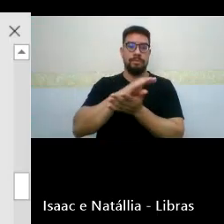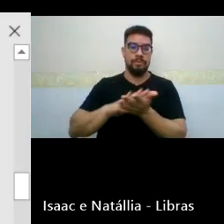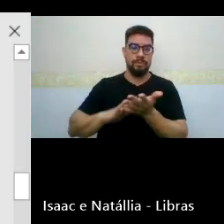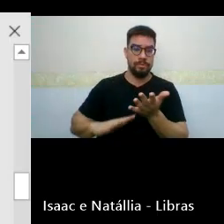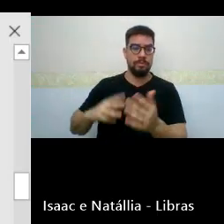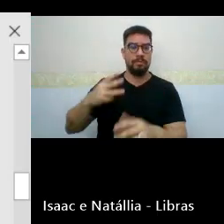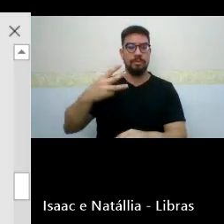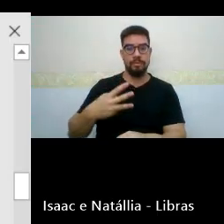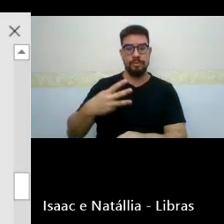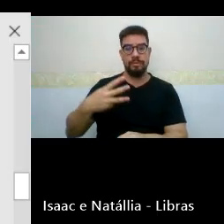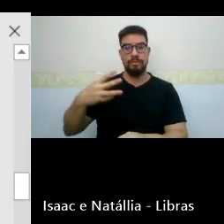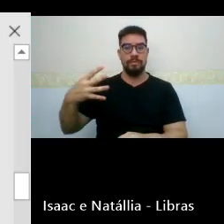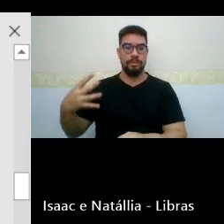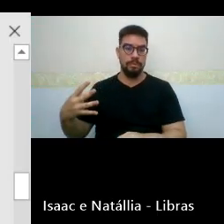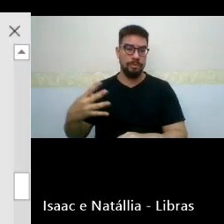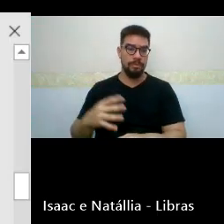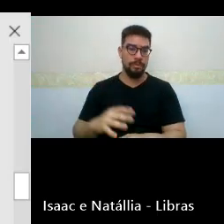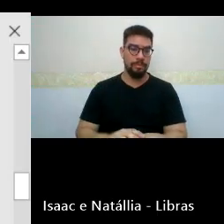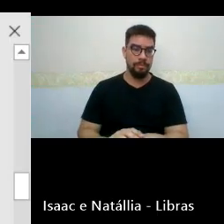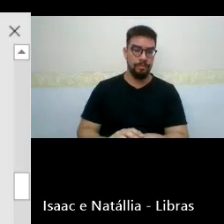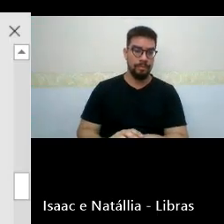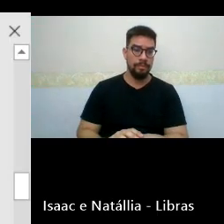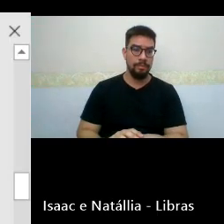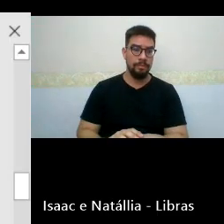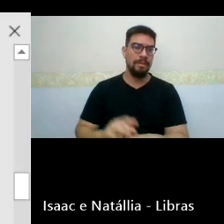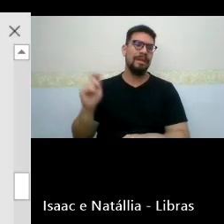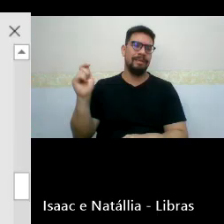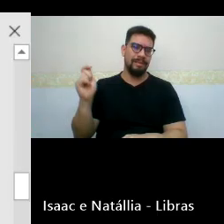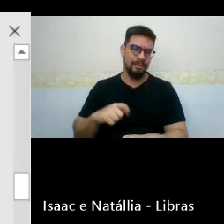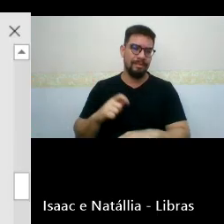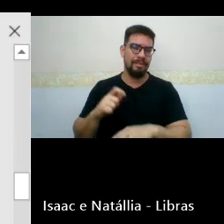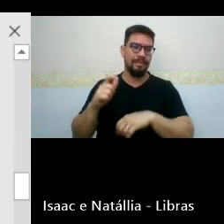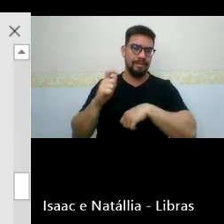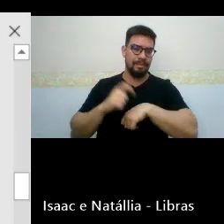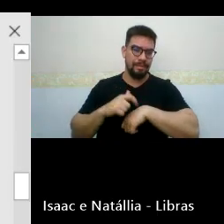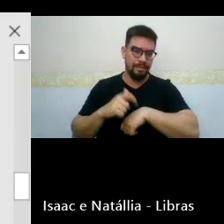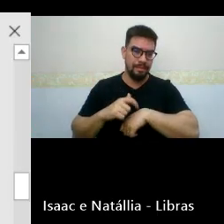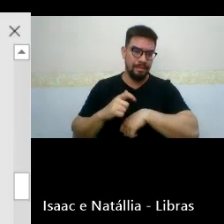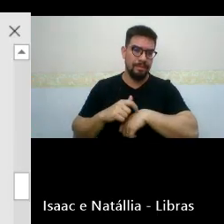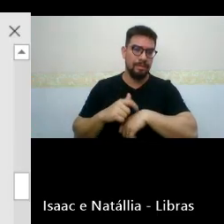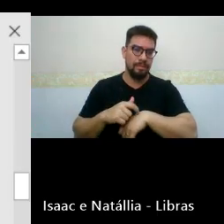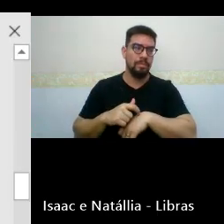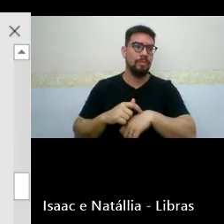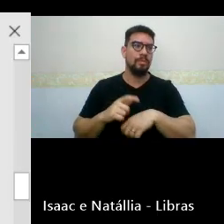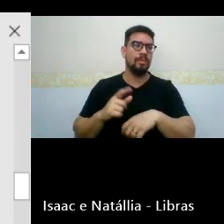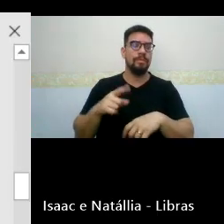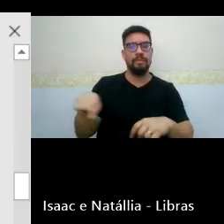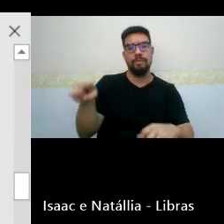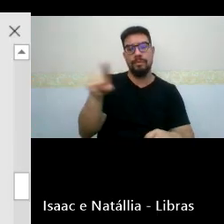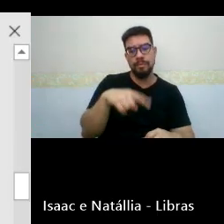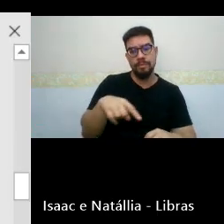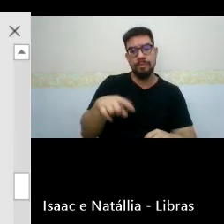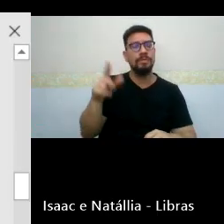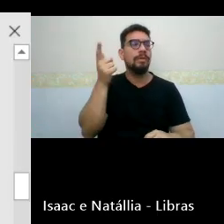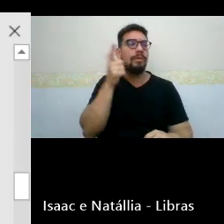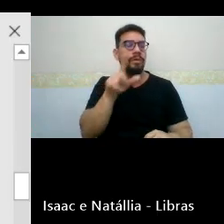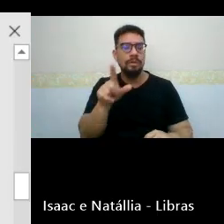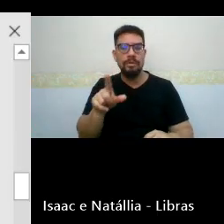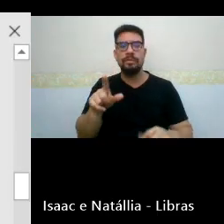vai dar tempo assim, perfeitamente um tempo para que vocês possam fazer